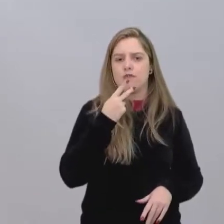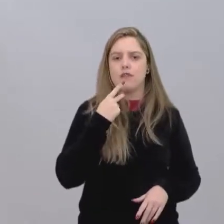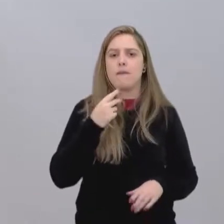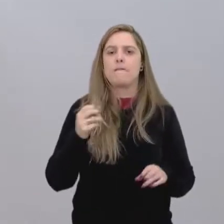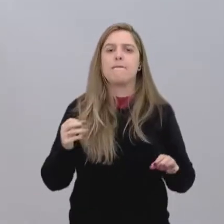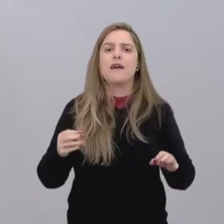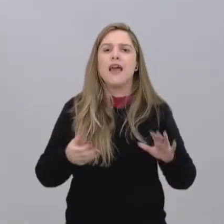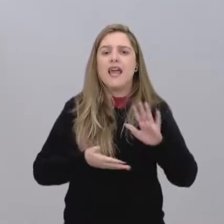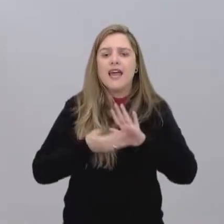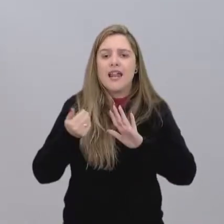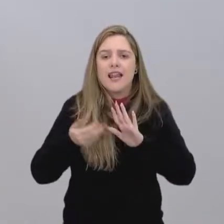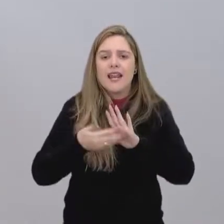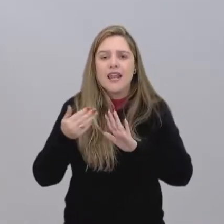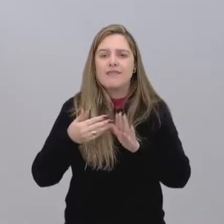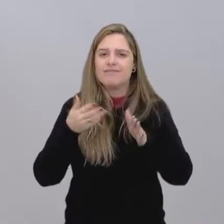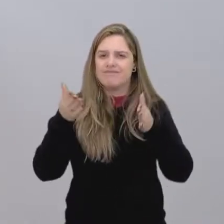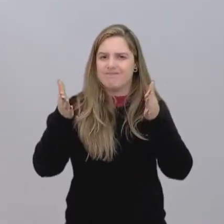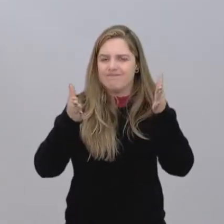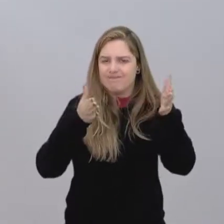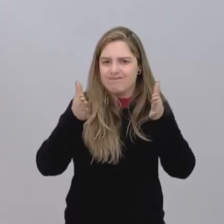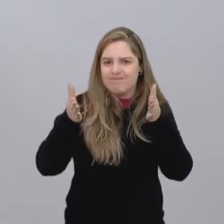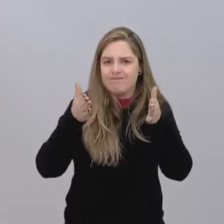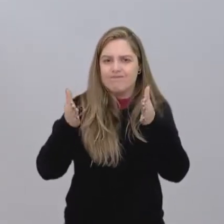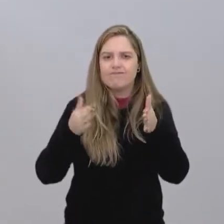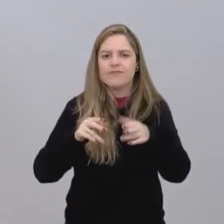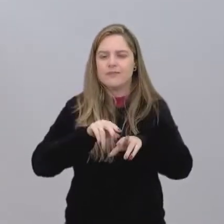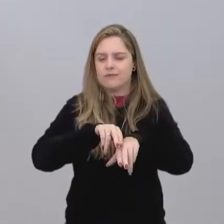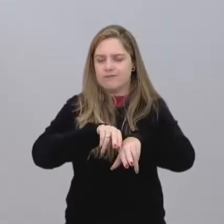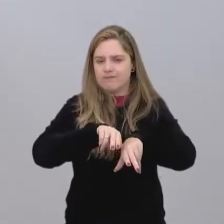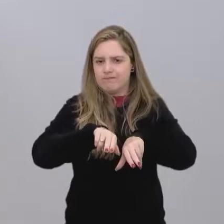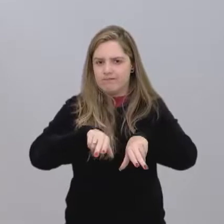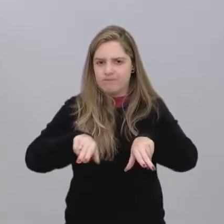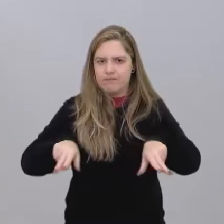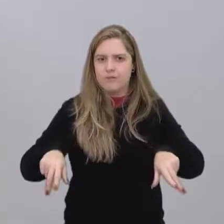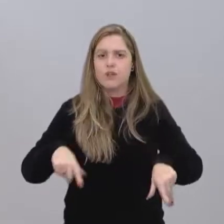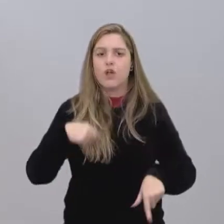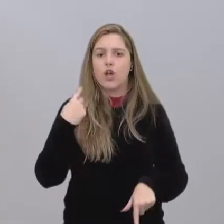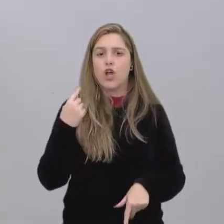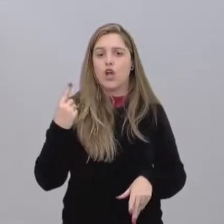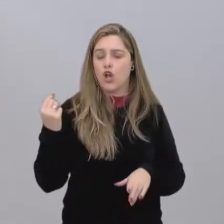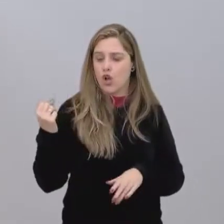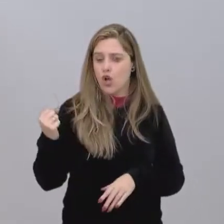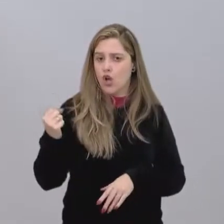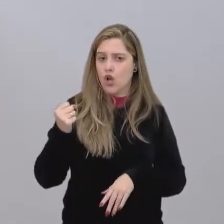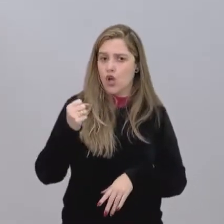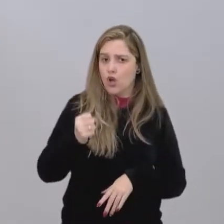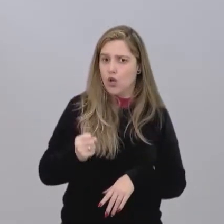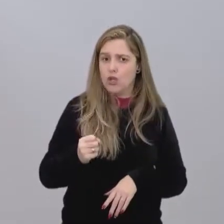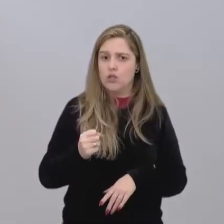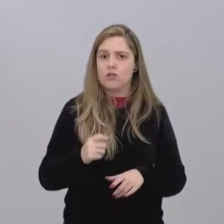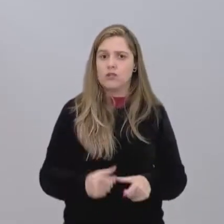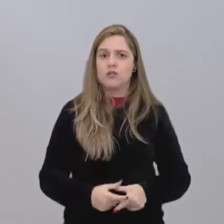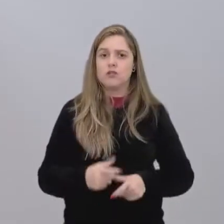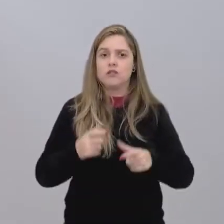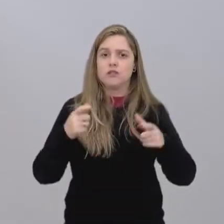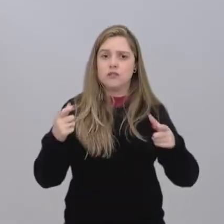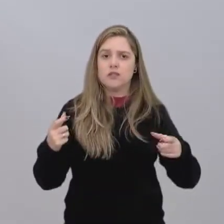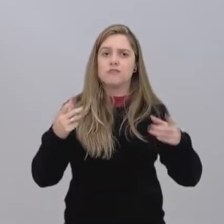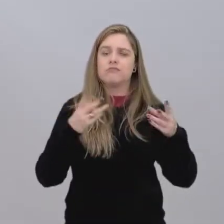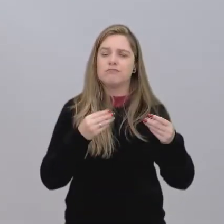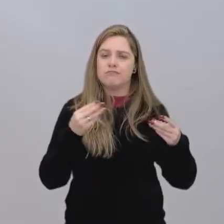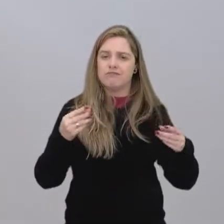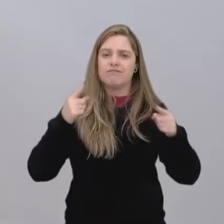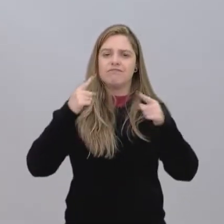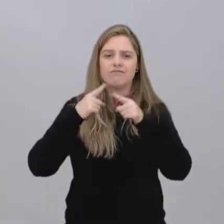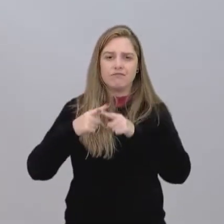eliminar pragas, né, para eliminar insetos. Então, a gente coloca como controle de doenças, mas muitas vezes,